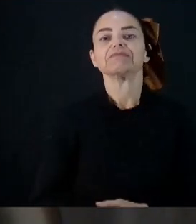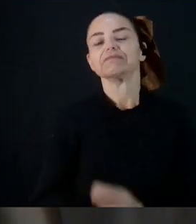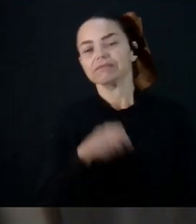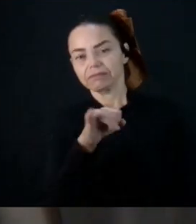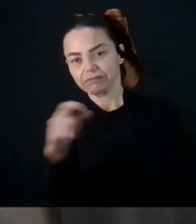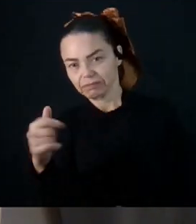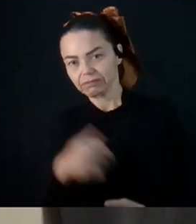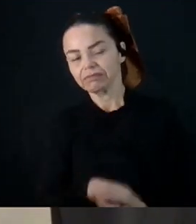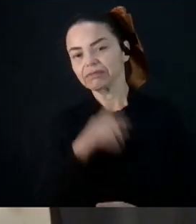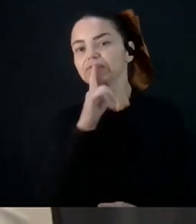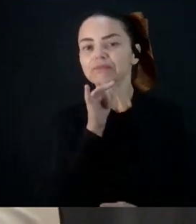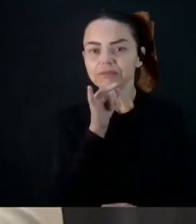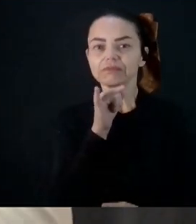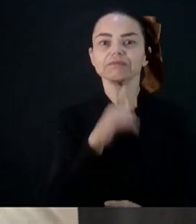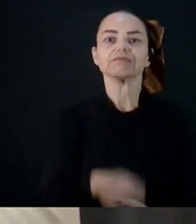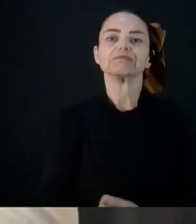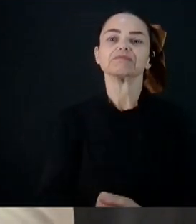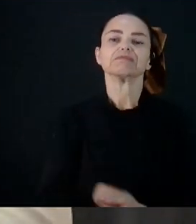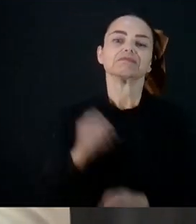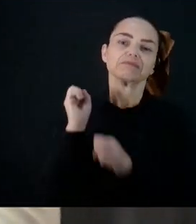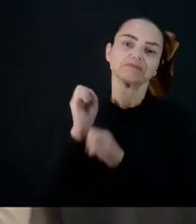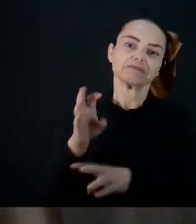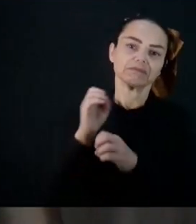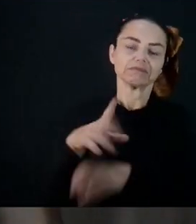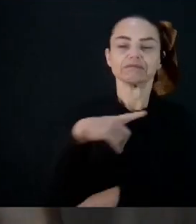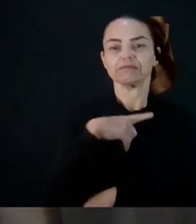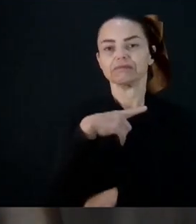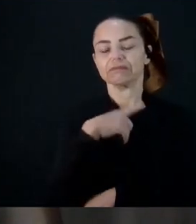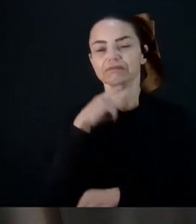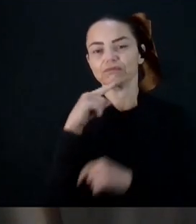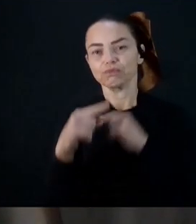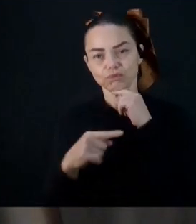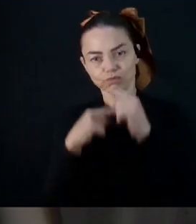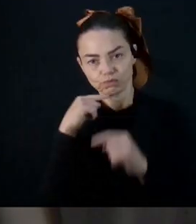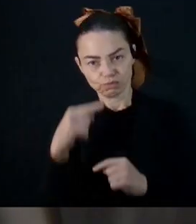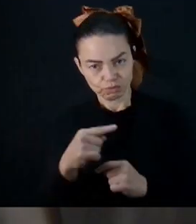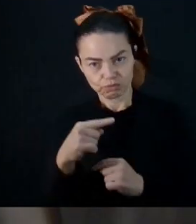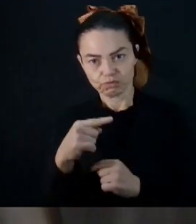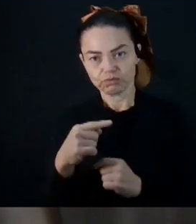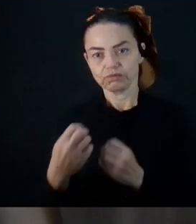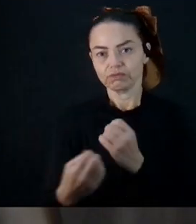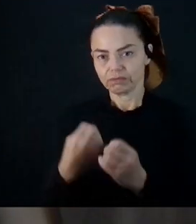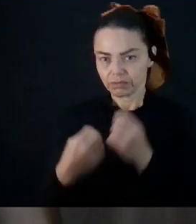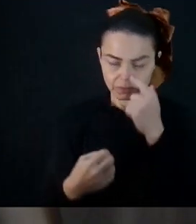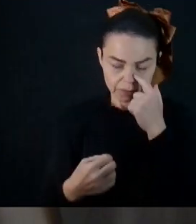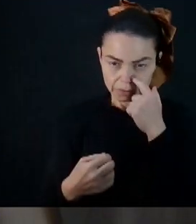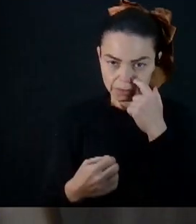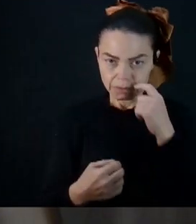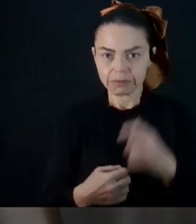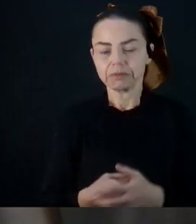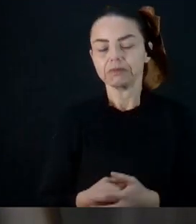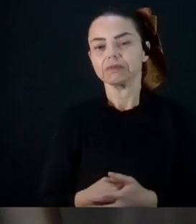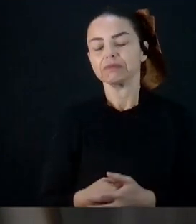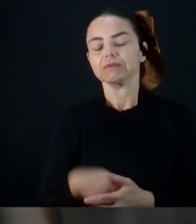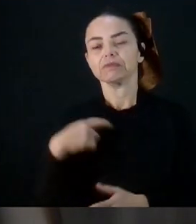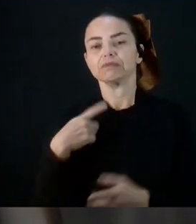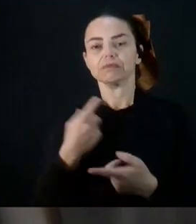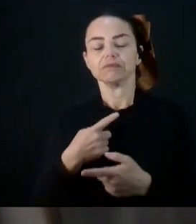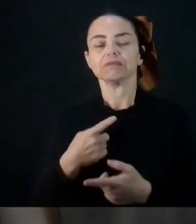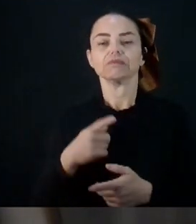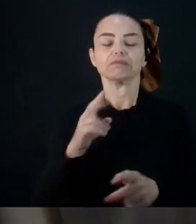os pais, né, os educadores tenham dúvidas de como fazer, como lidar com essa criança,